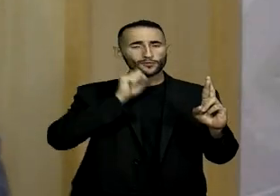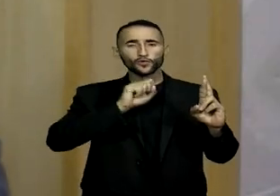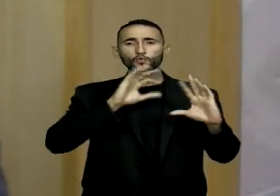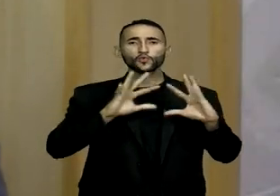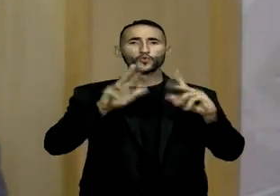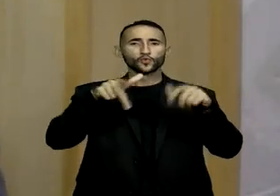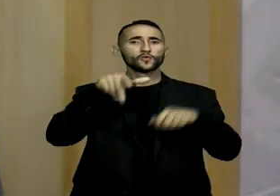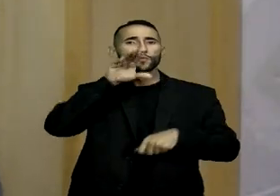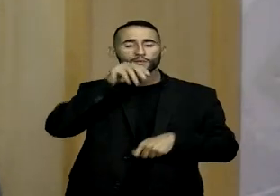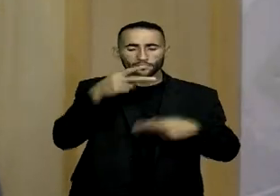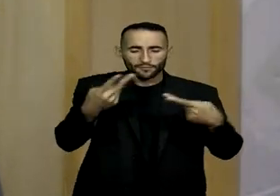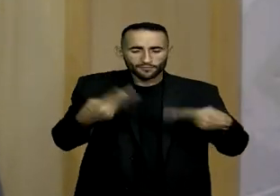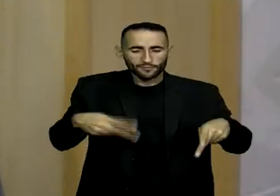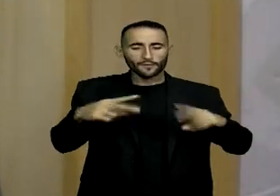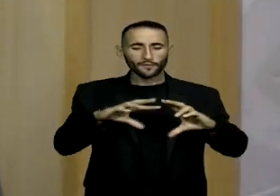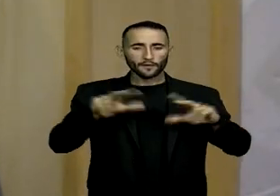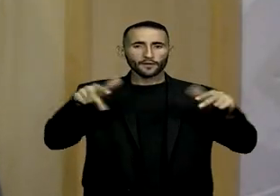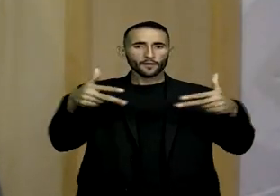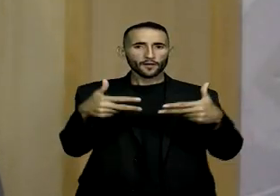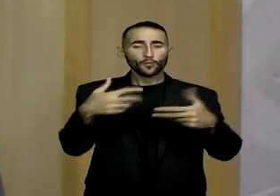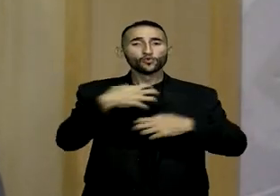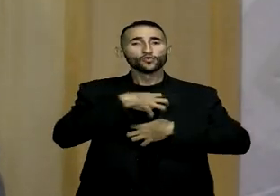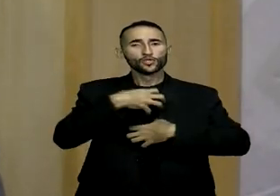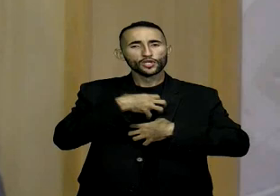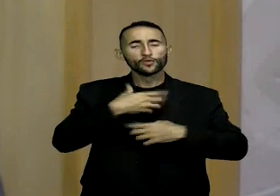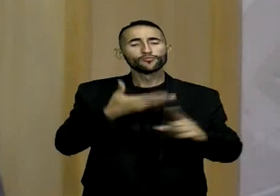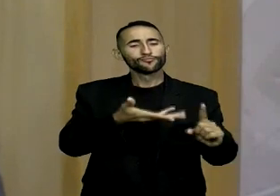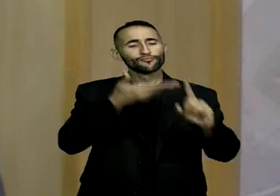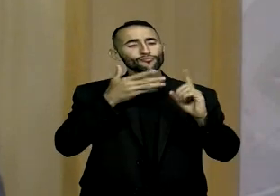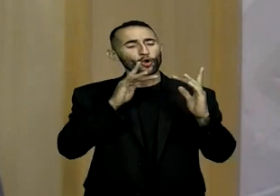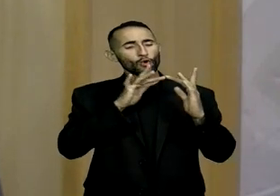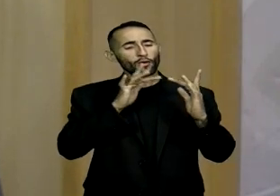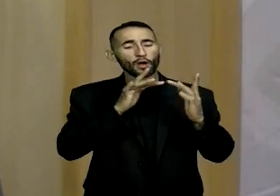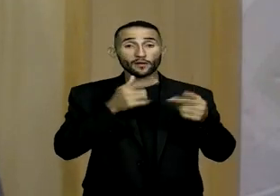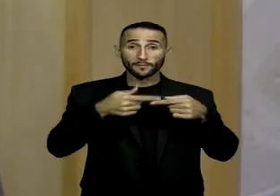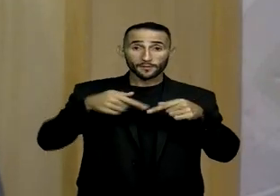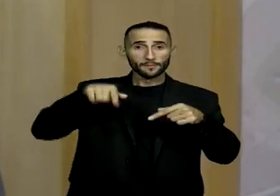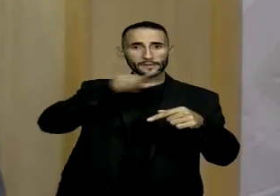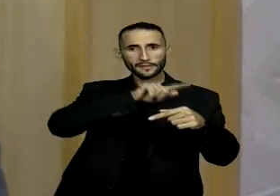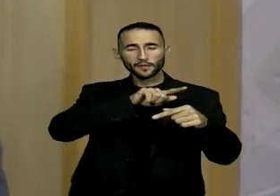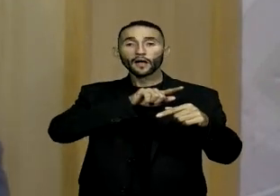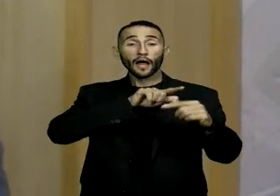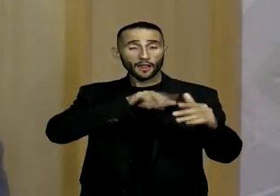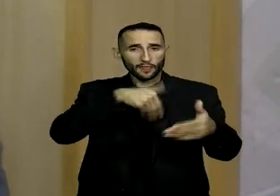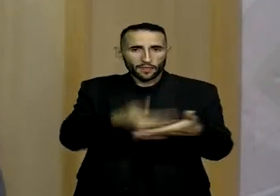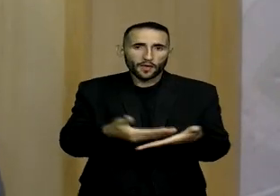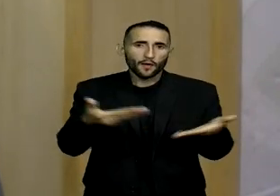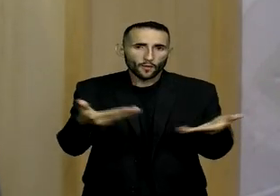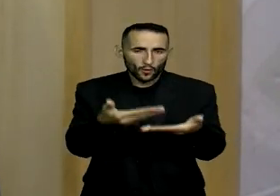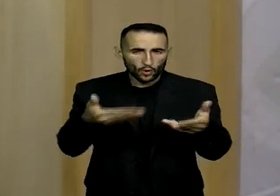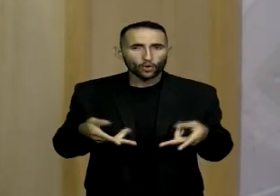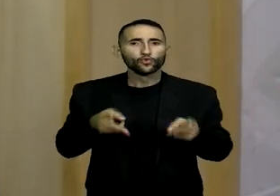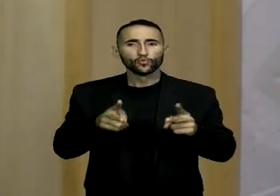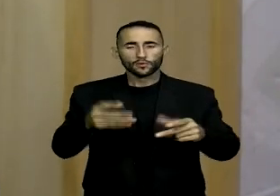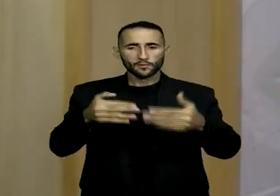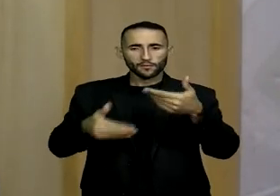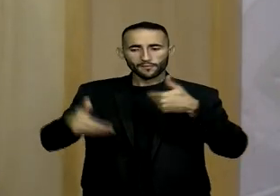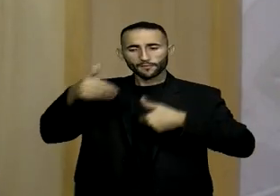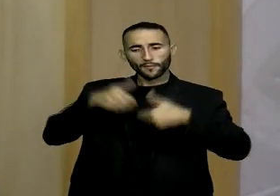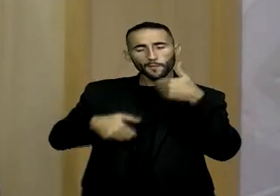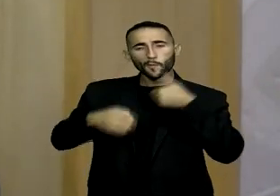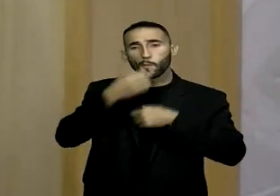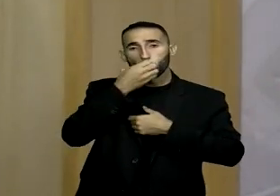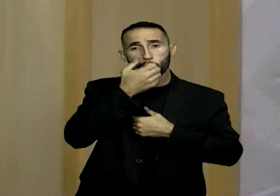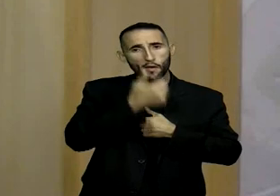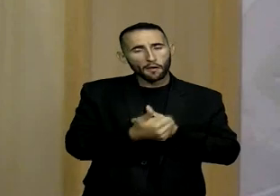dessa casa, mais uma vez agradecer a maneira como me recepcionaram aqui a semana passada e continuam me tratando muito bem, isso é legal, e pode contar